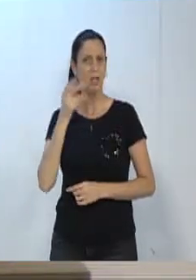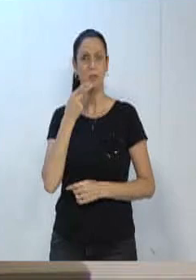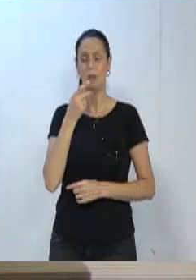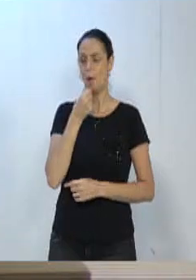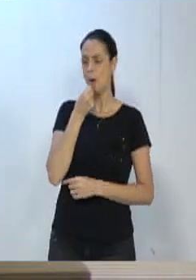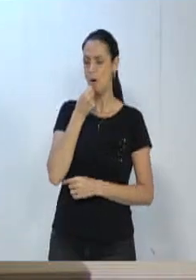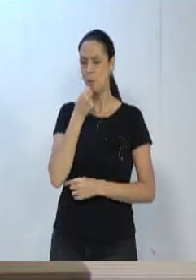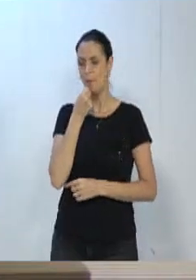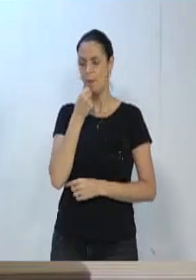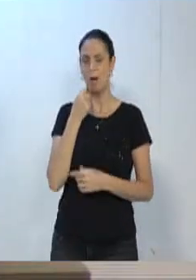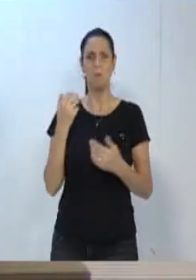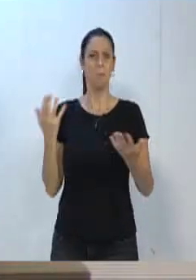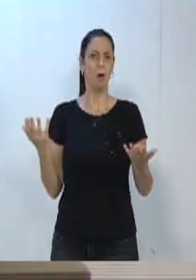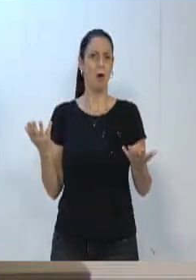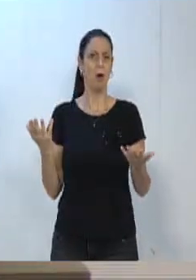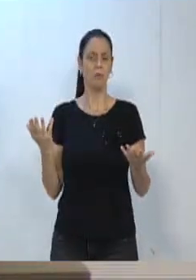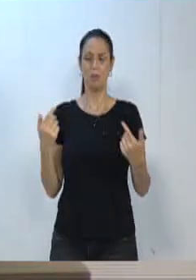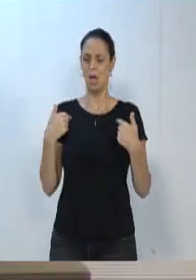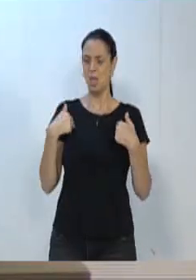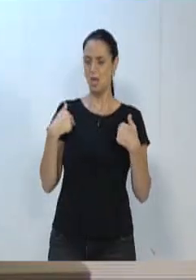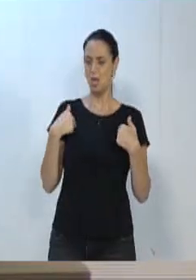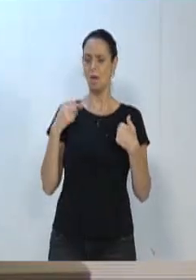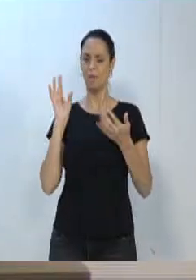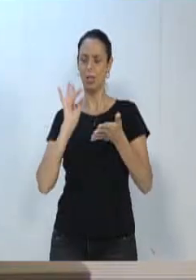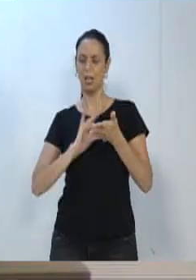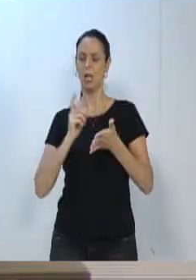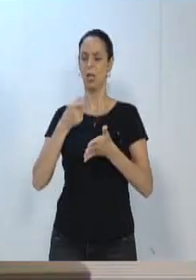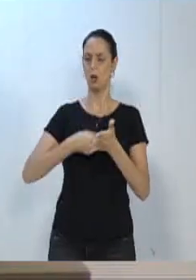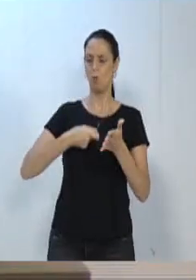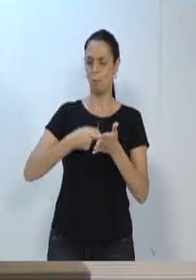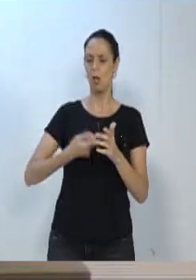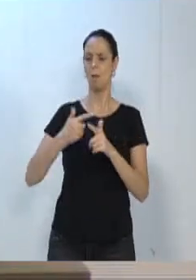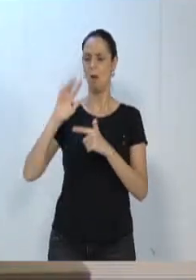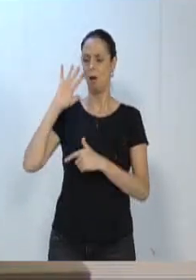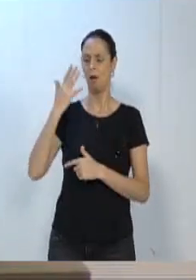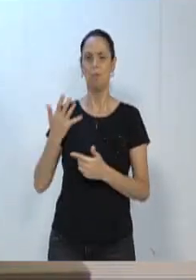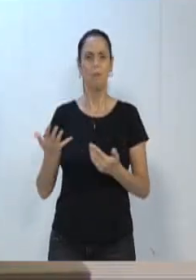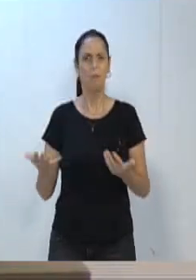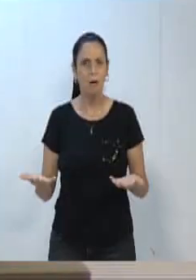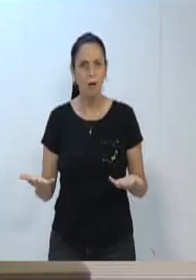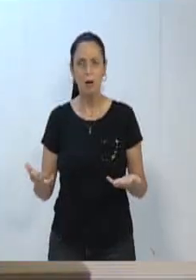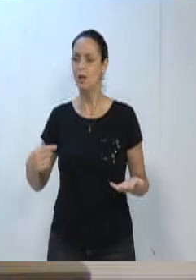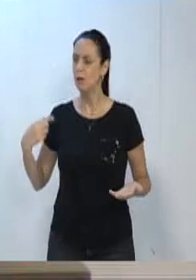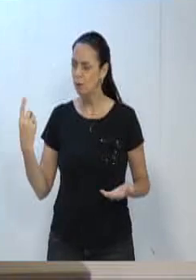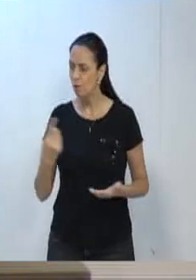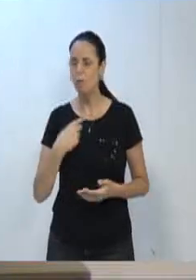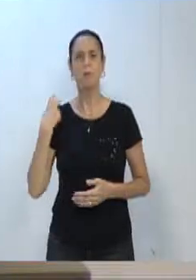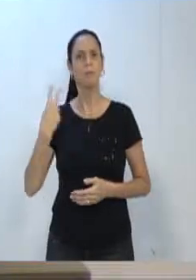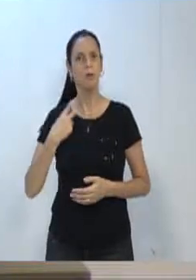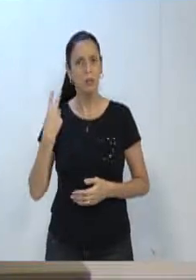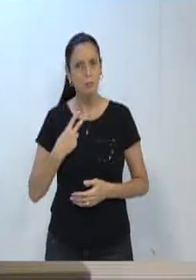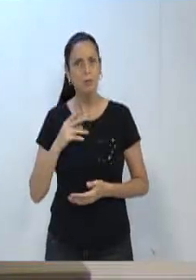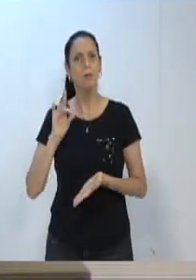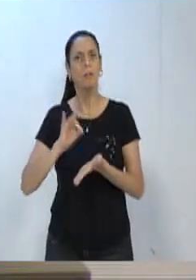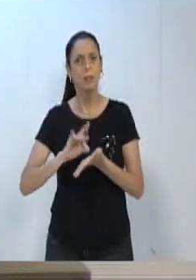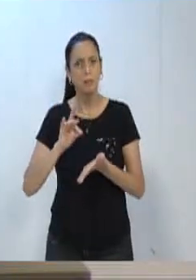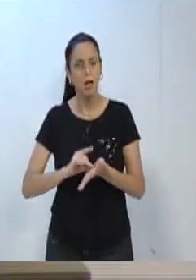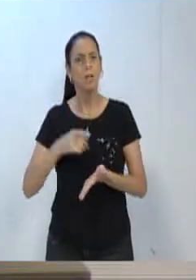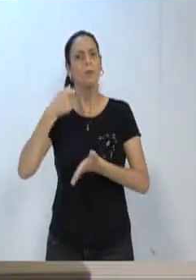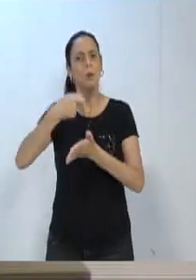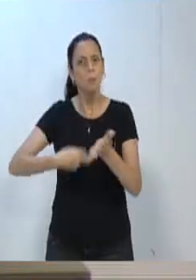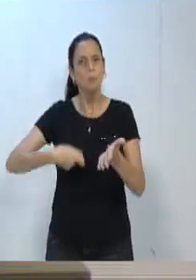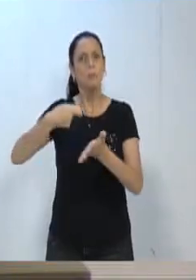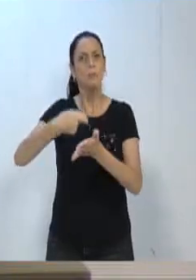rádio cobrar, a coisa não acontecia. Existem vereadores que estão o dia todo na cidade, correndo, tentando ajudar e